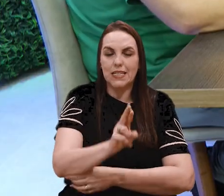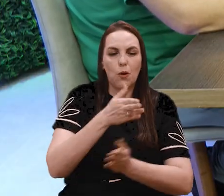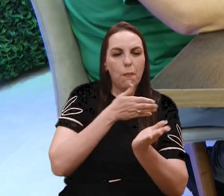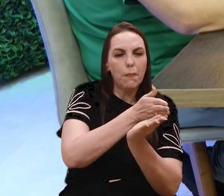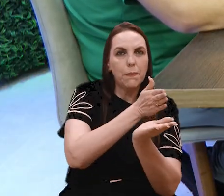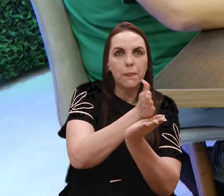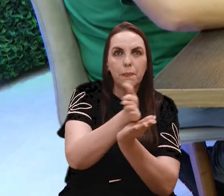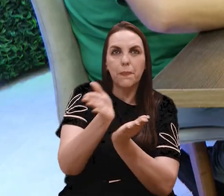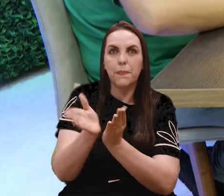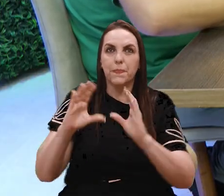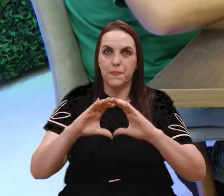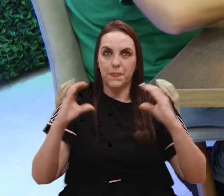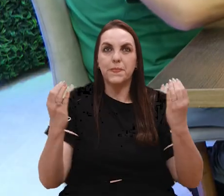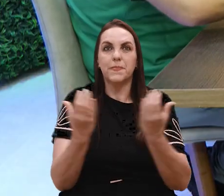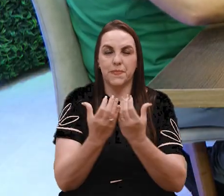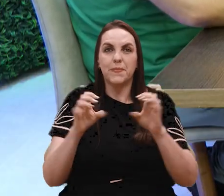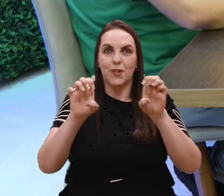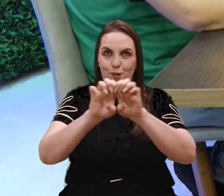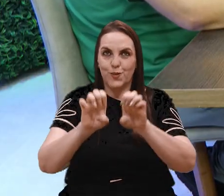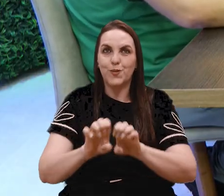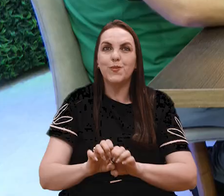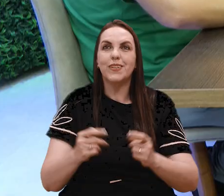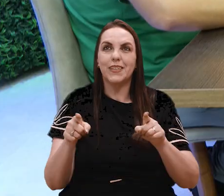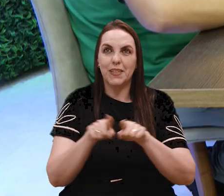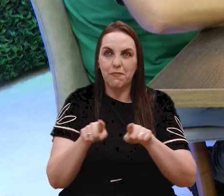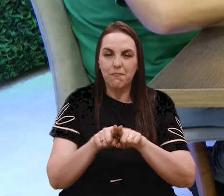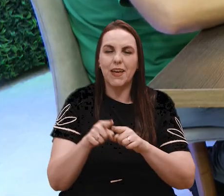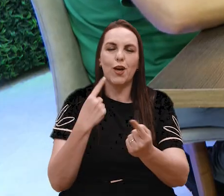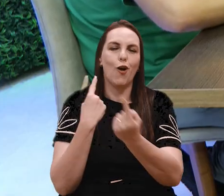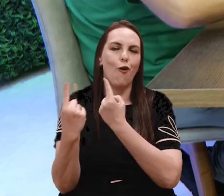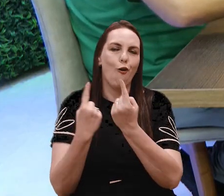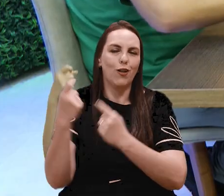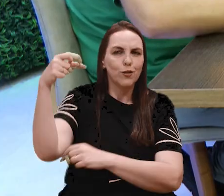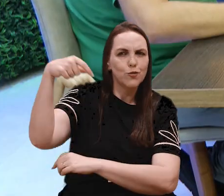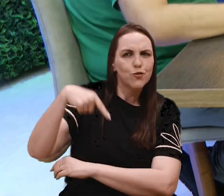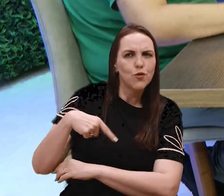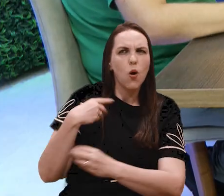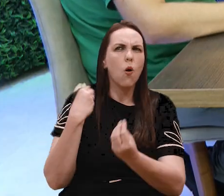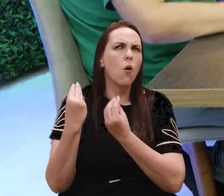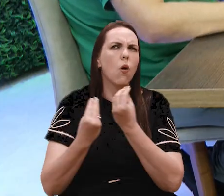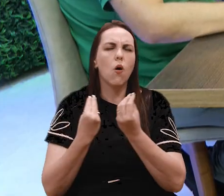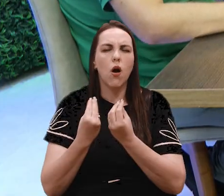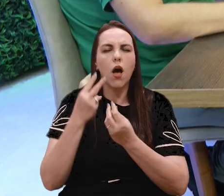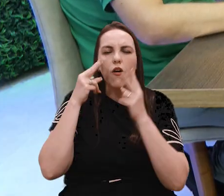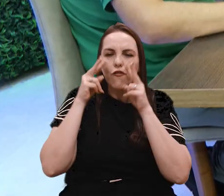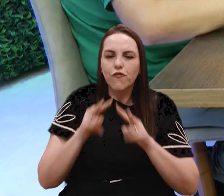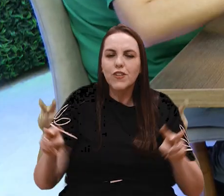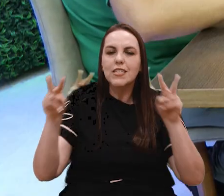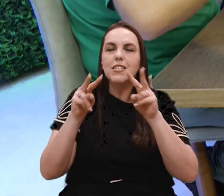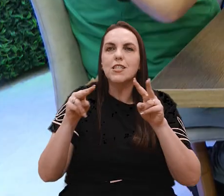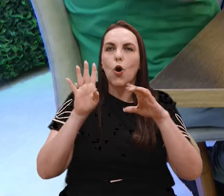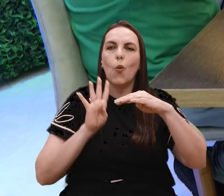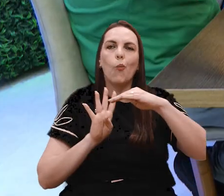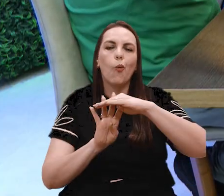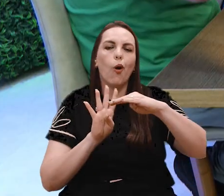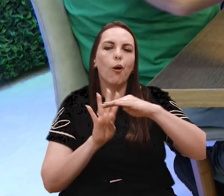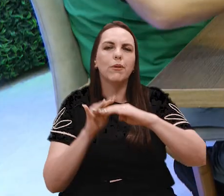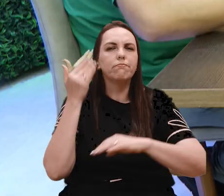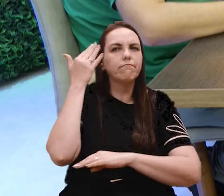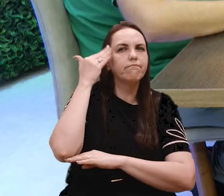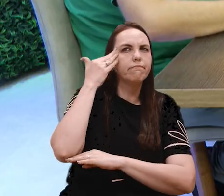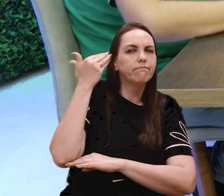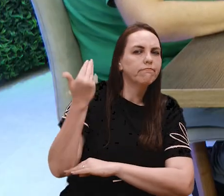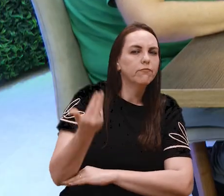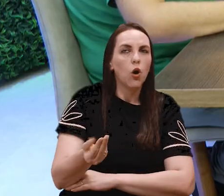não é diferente nessa questão da infraestrutura, entre elas da Rota do Sol. Qual que é a visão que o MOB tem sobre essa questão da ligação